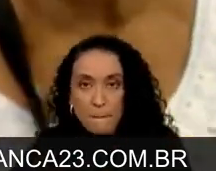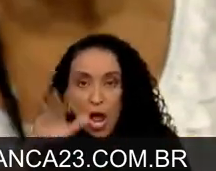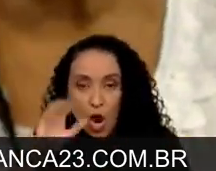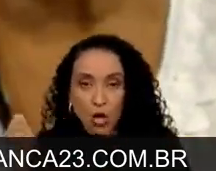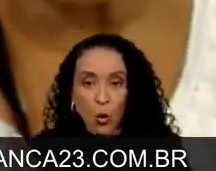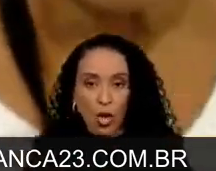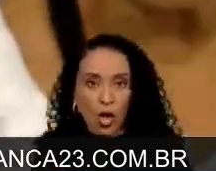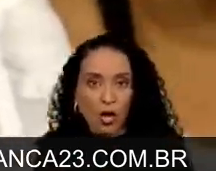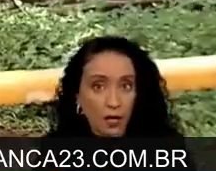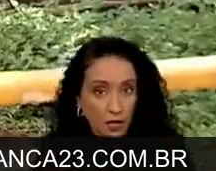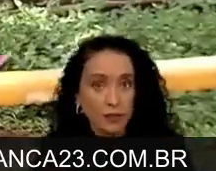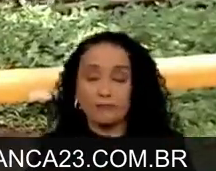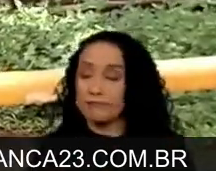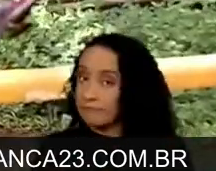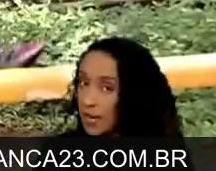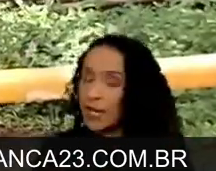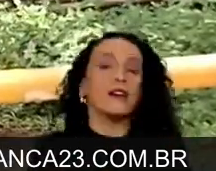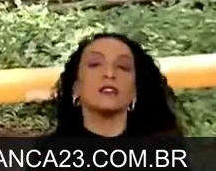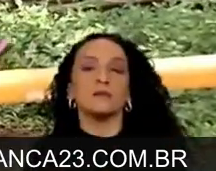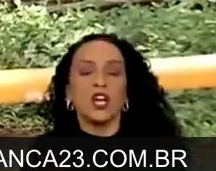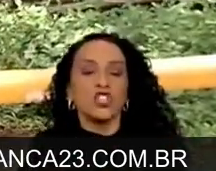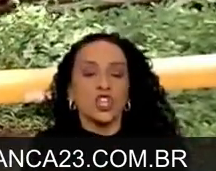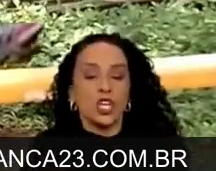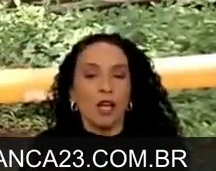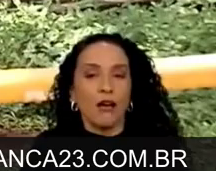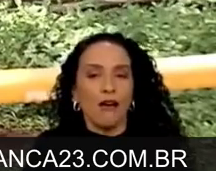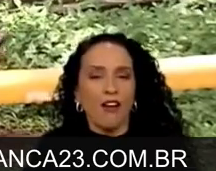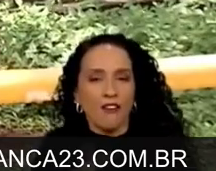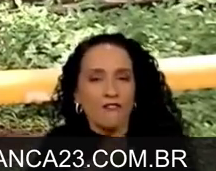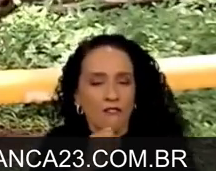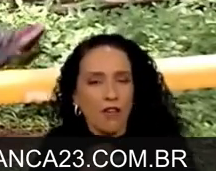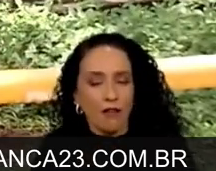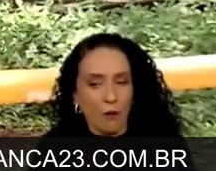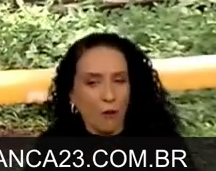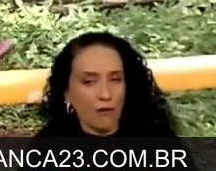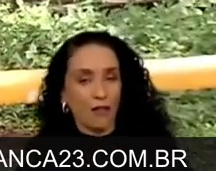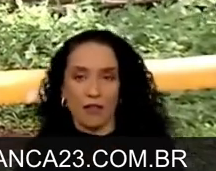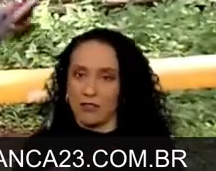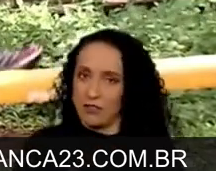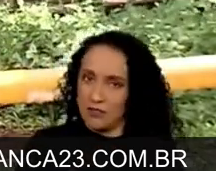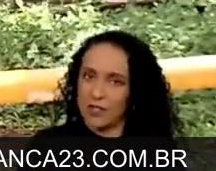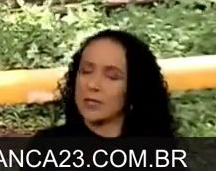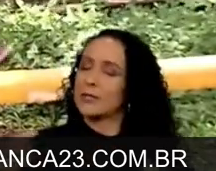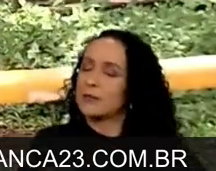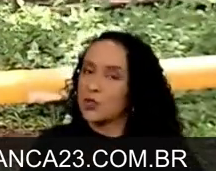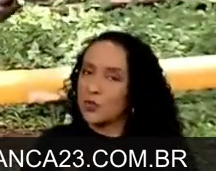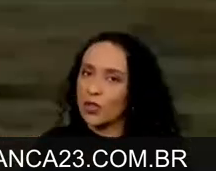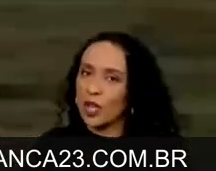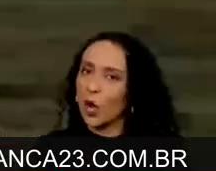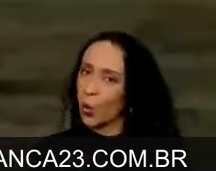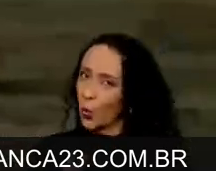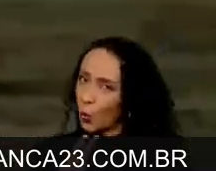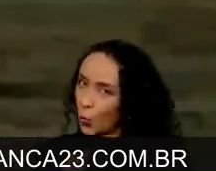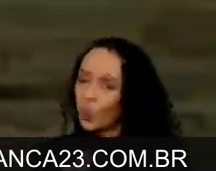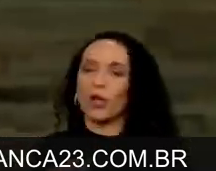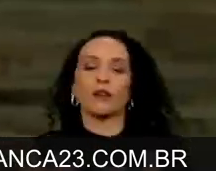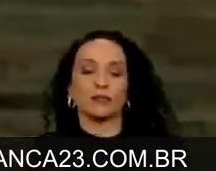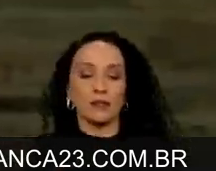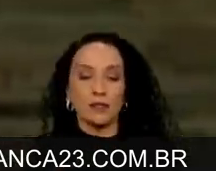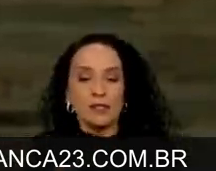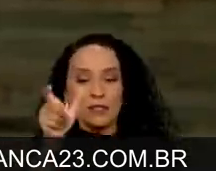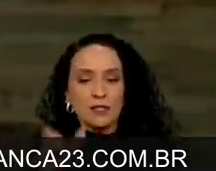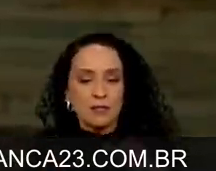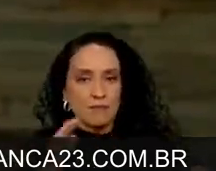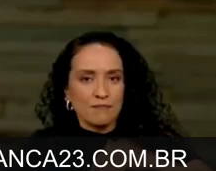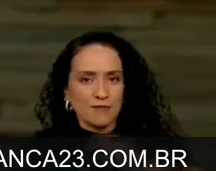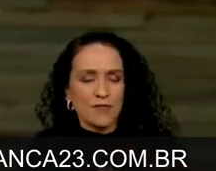a de crianças. Mas para chegar à terceira idade, com qualidade de vida, é preciso se cuidar. Este